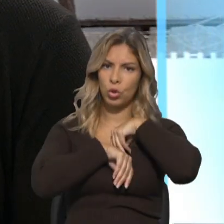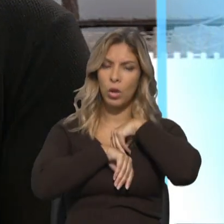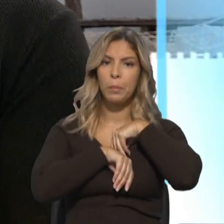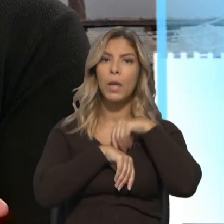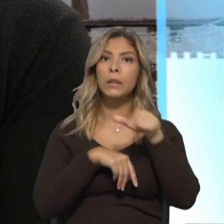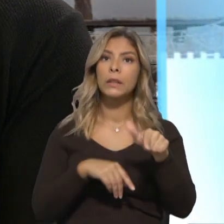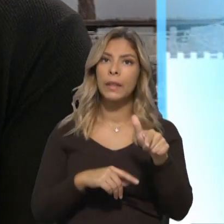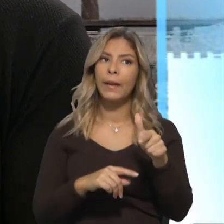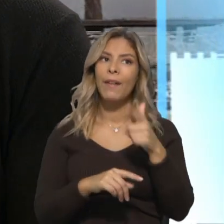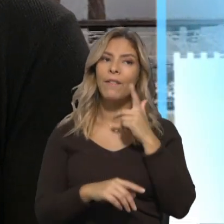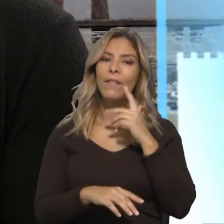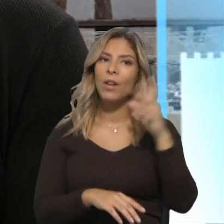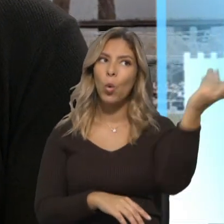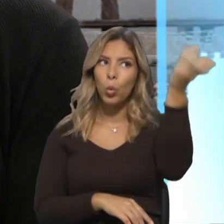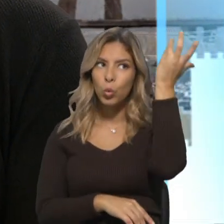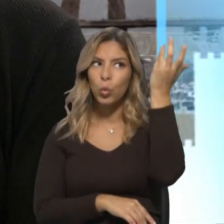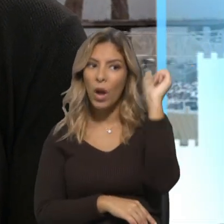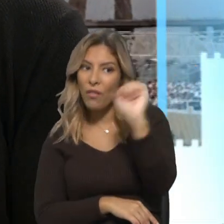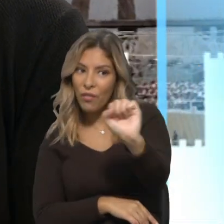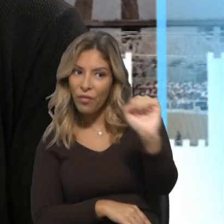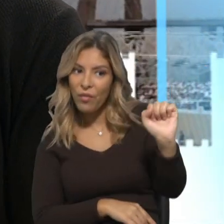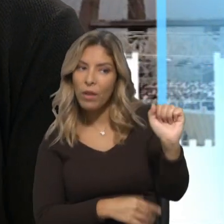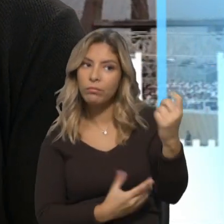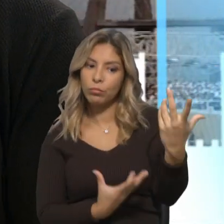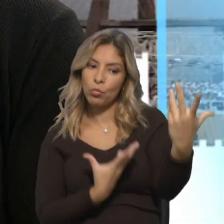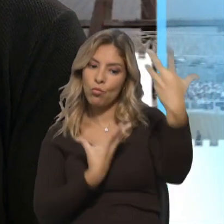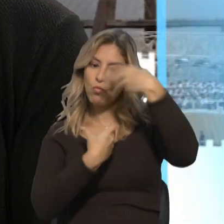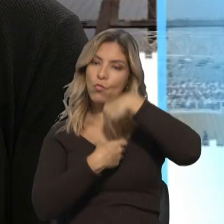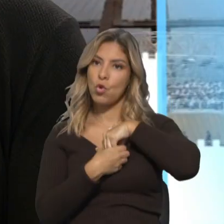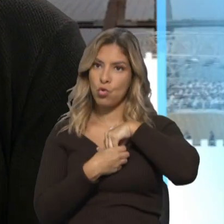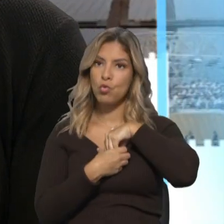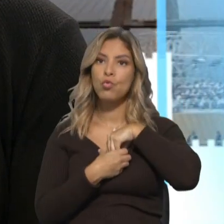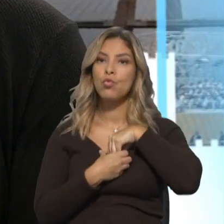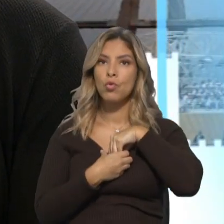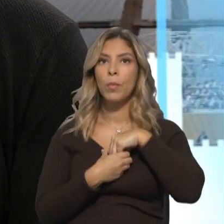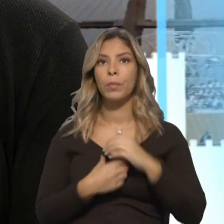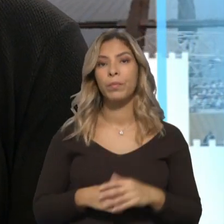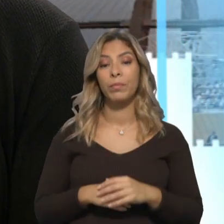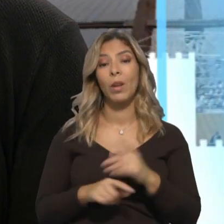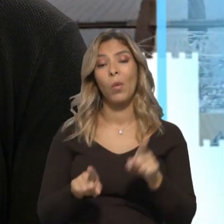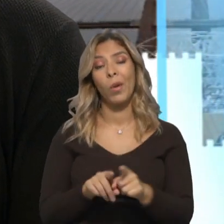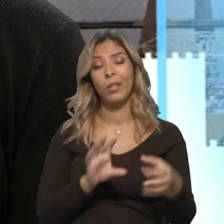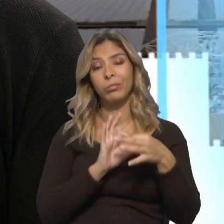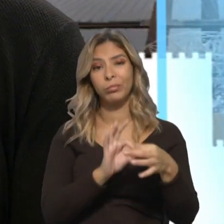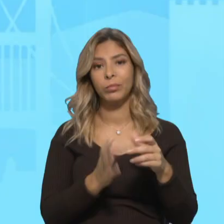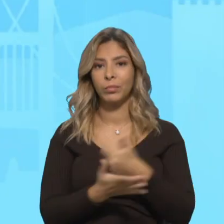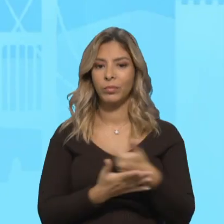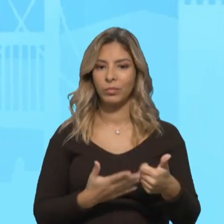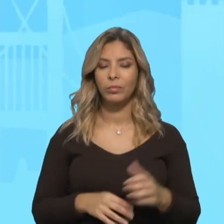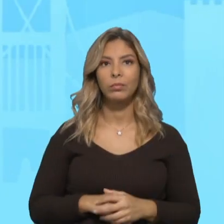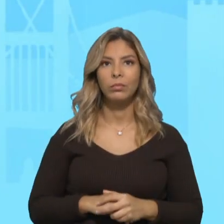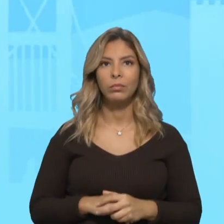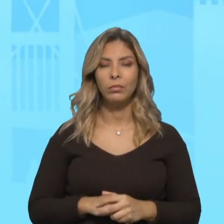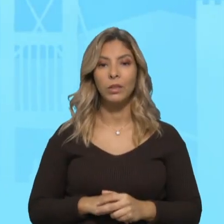que faz da cultura do outro a sua própria cultura, porque é uma cultura que une as duas, que é o Evangelho. Com esta